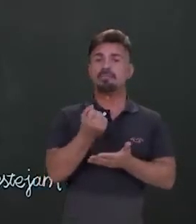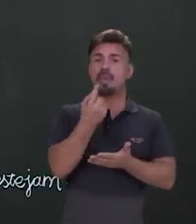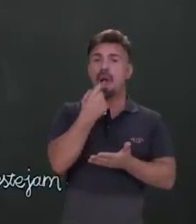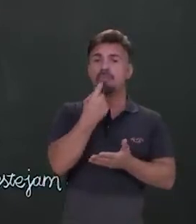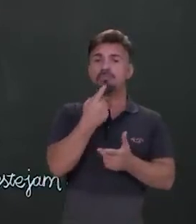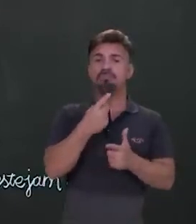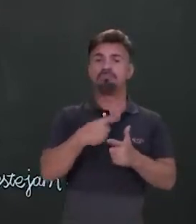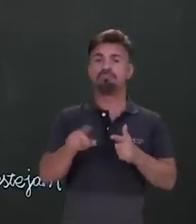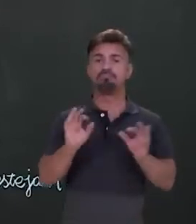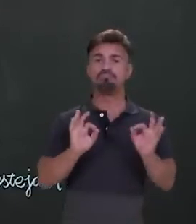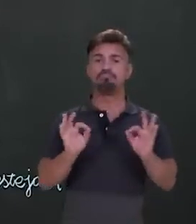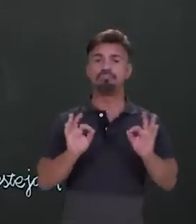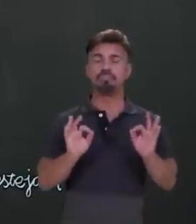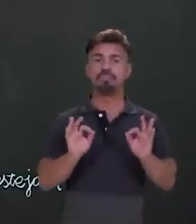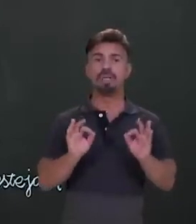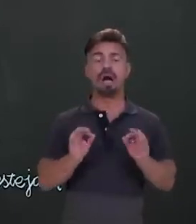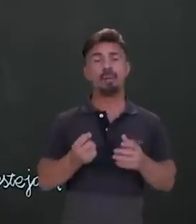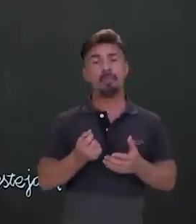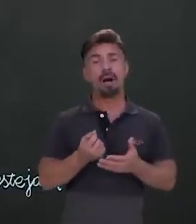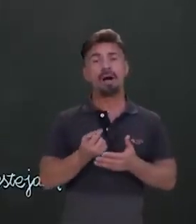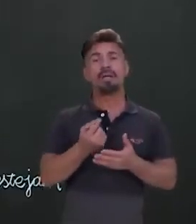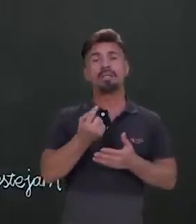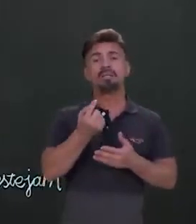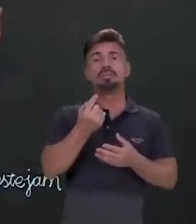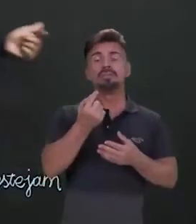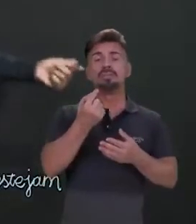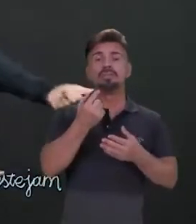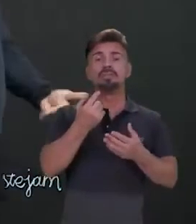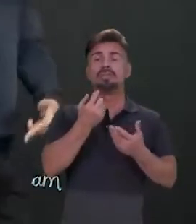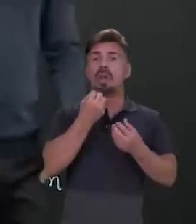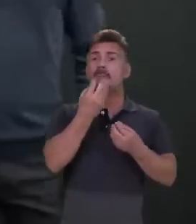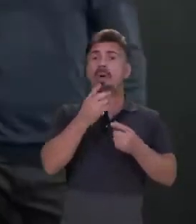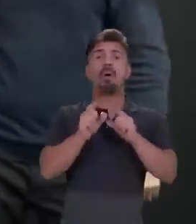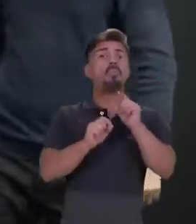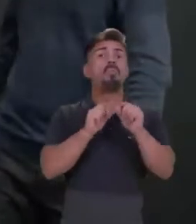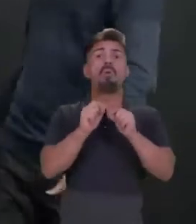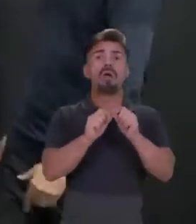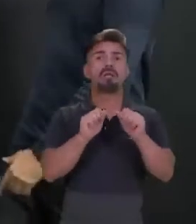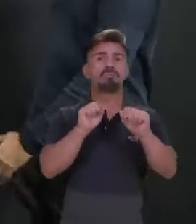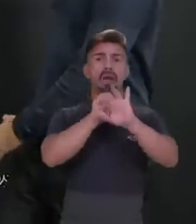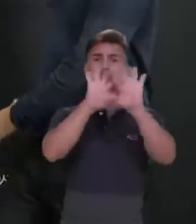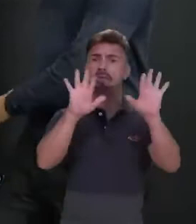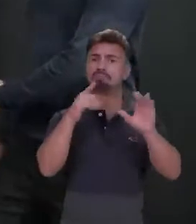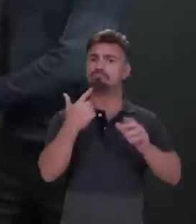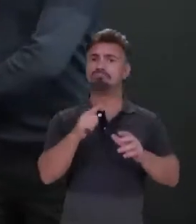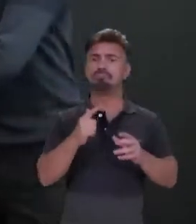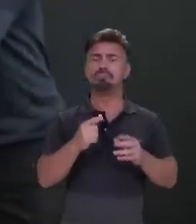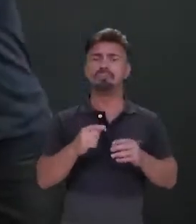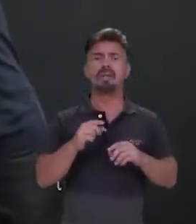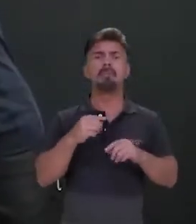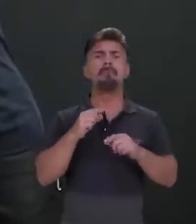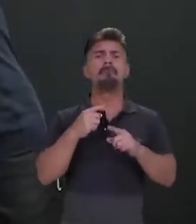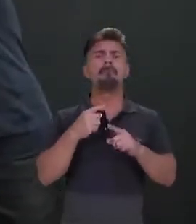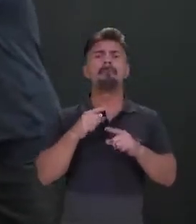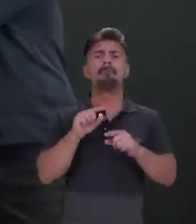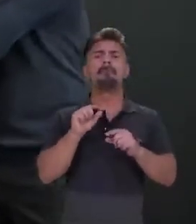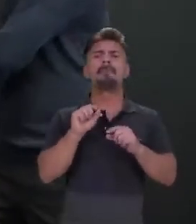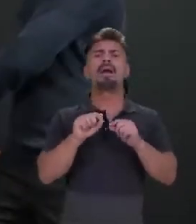remédio, embora os benefícios não estejam claros. Perceba novamente que a